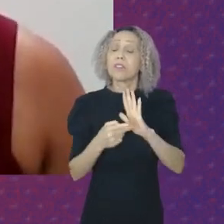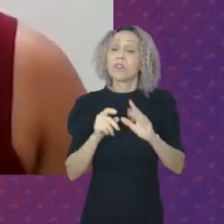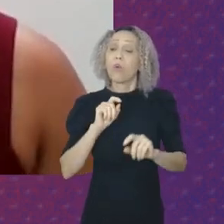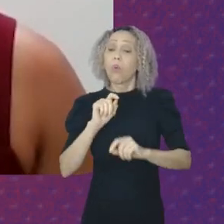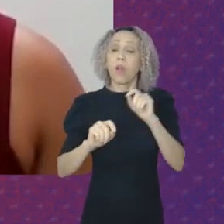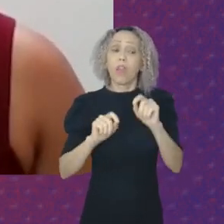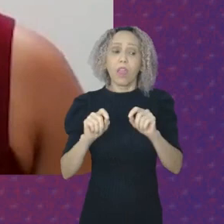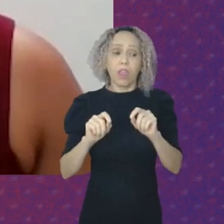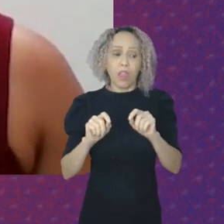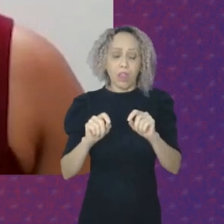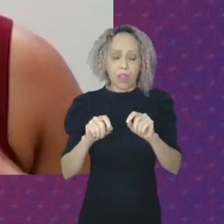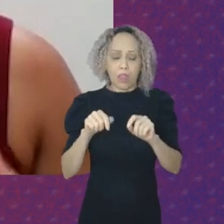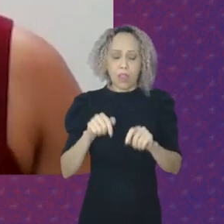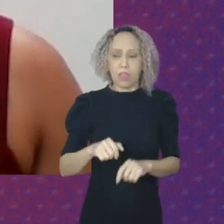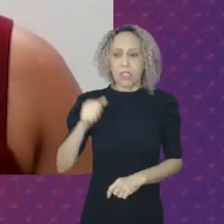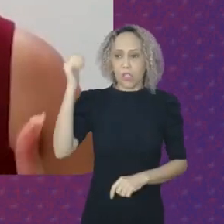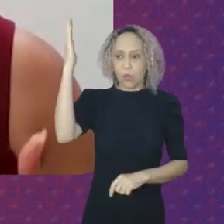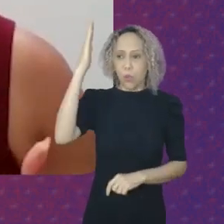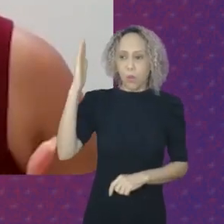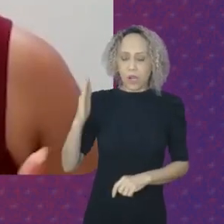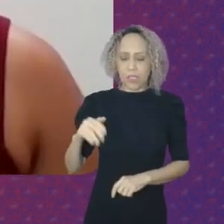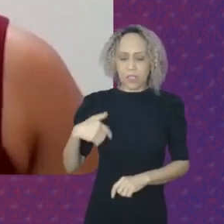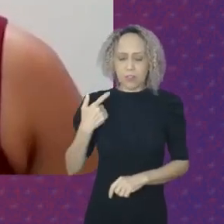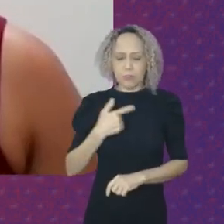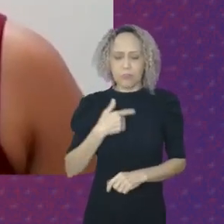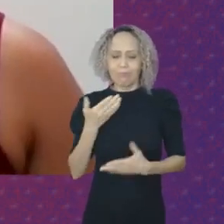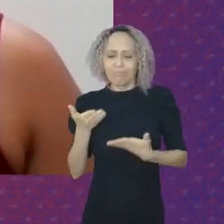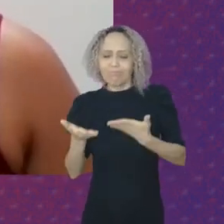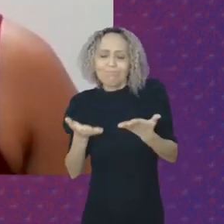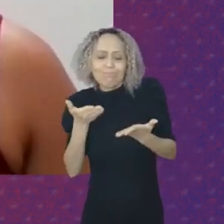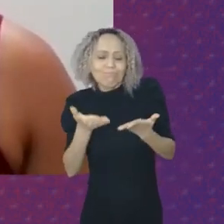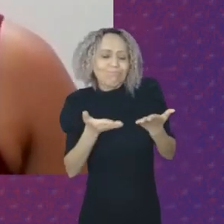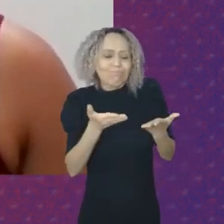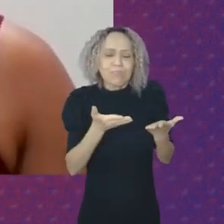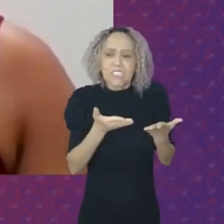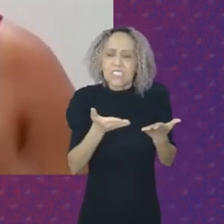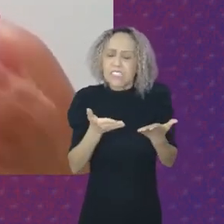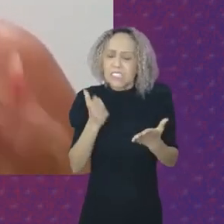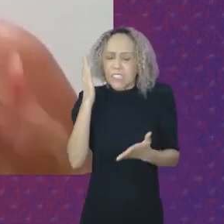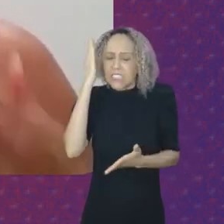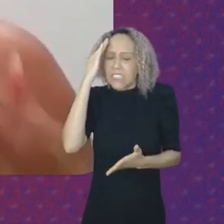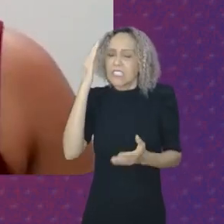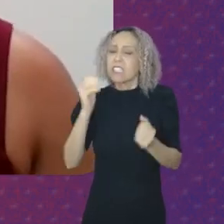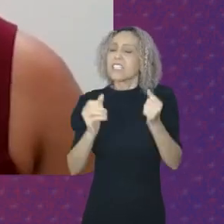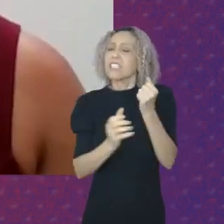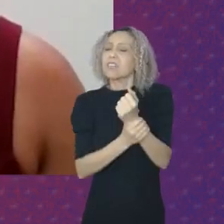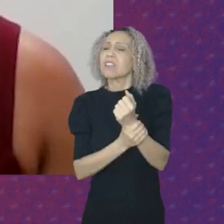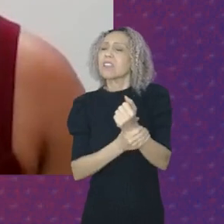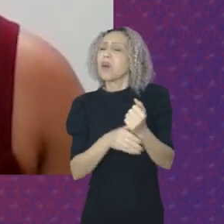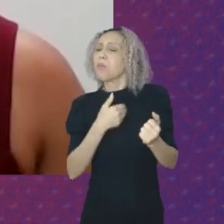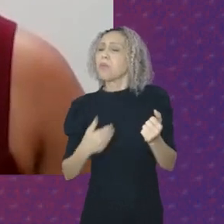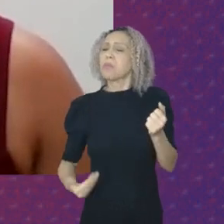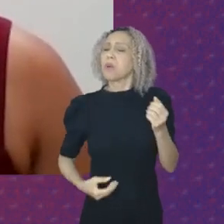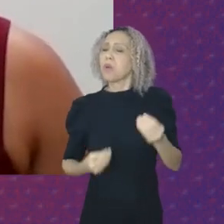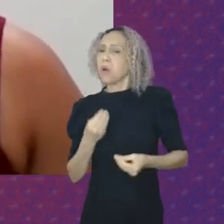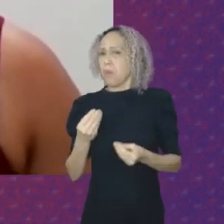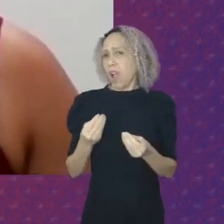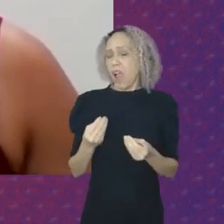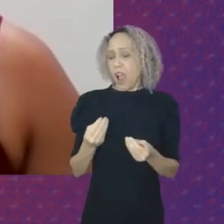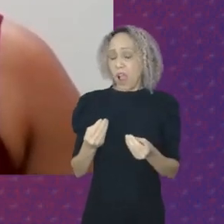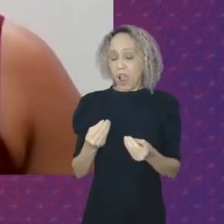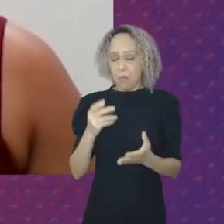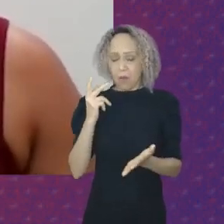Brasil, a gente aprende e entende a segurança pública numa perspectiva da manutenção da ordem, prevenção de